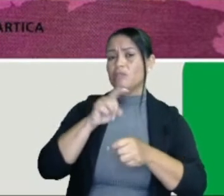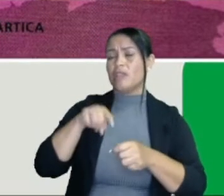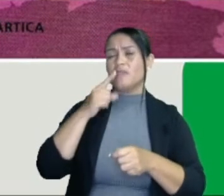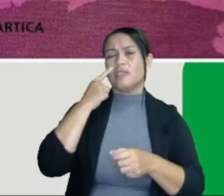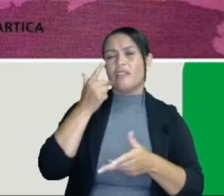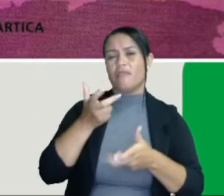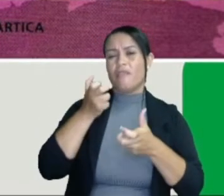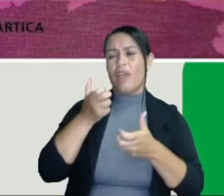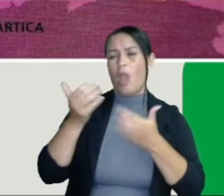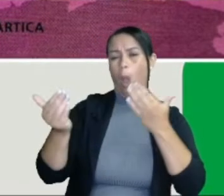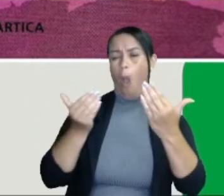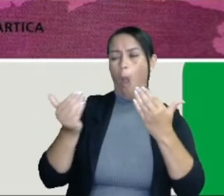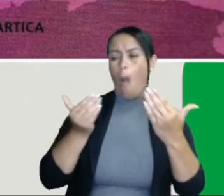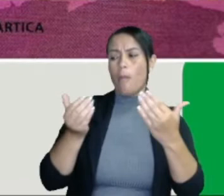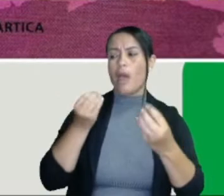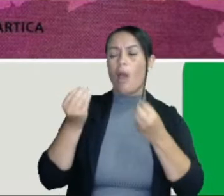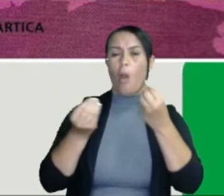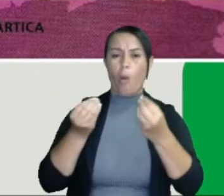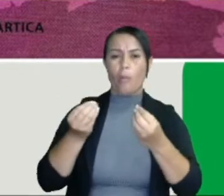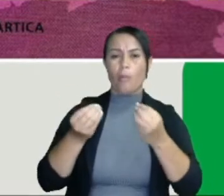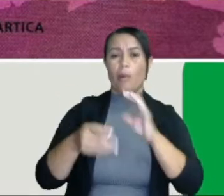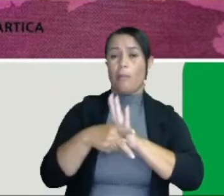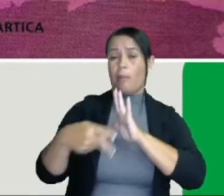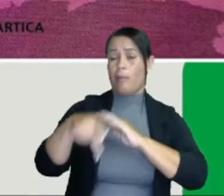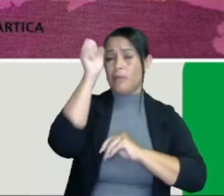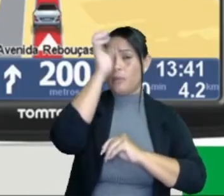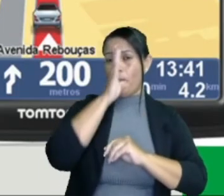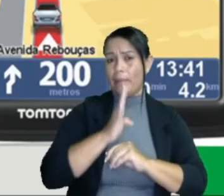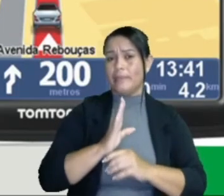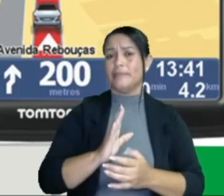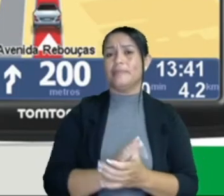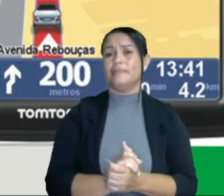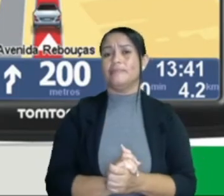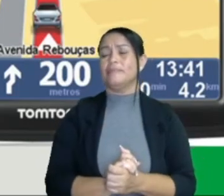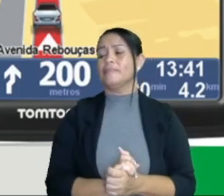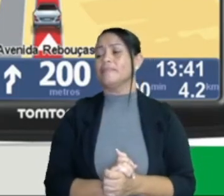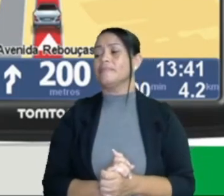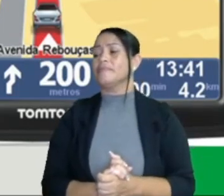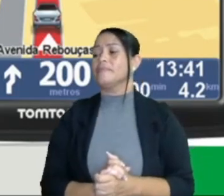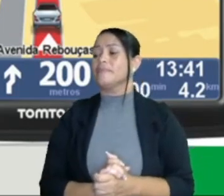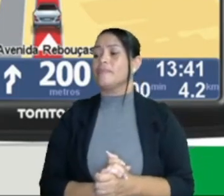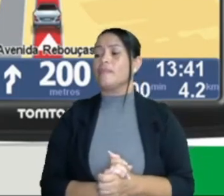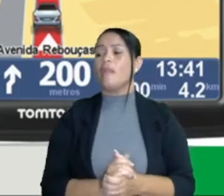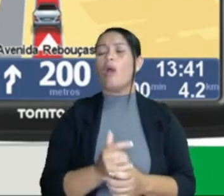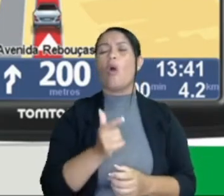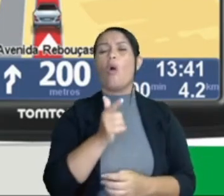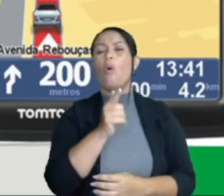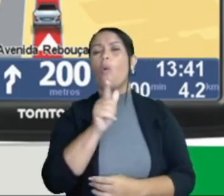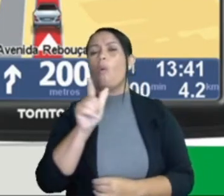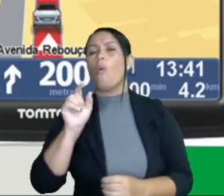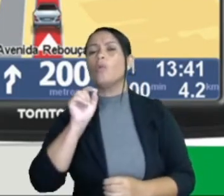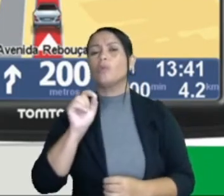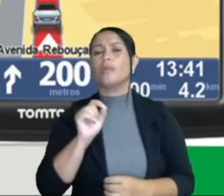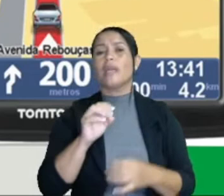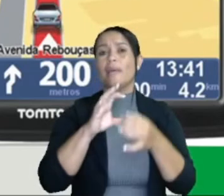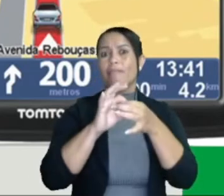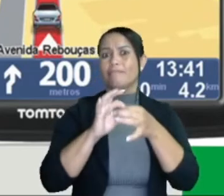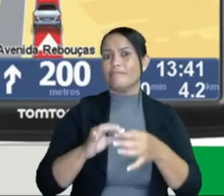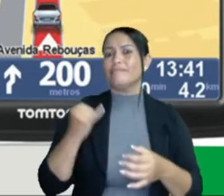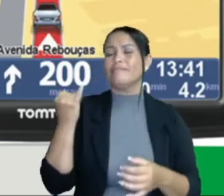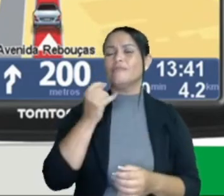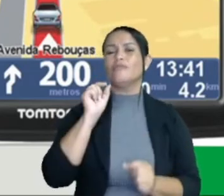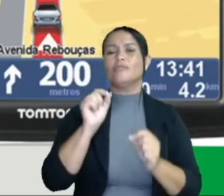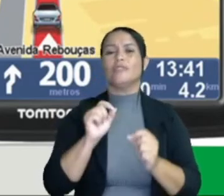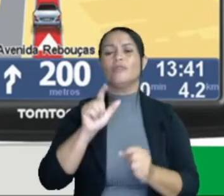terem a noção, né, de como é que é esse contexto das zonas térmicas para o nosso país. Um outro ponto importante nesse contexto aqui seria tratar